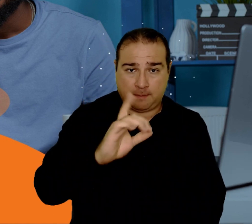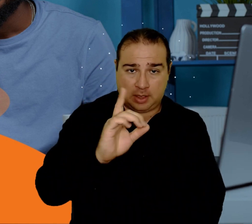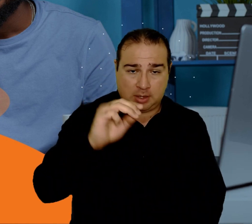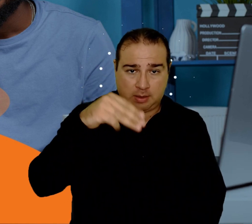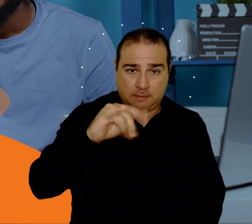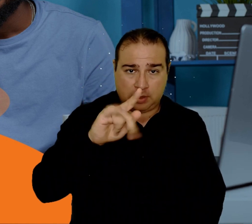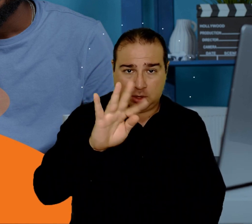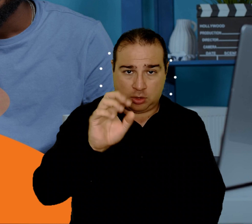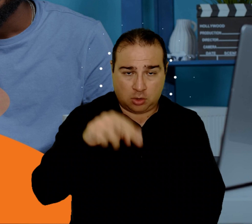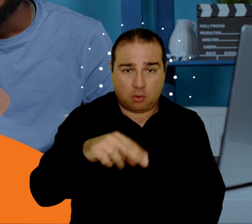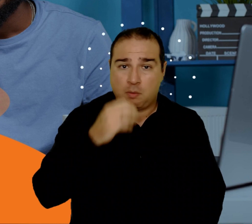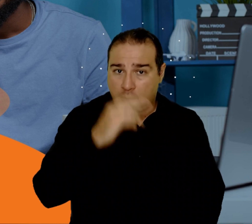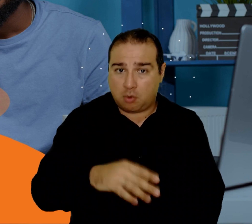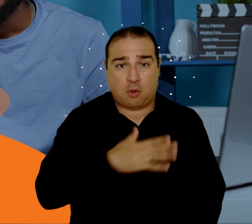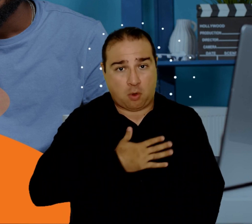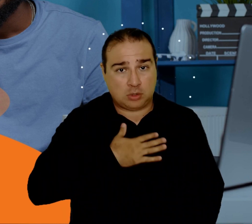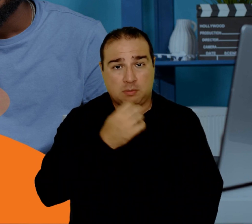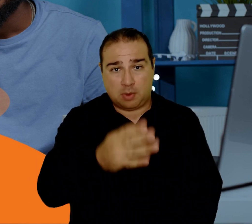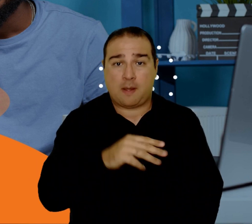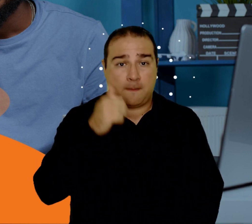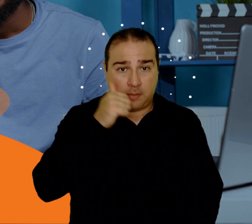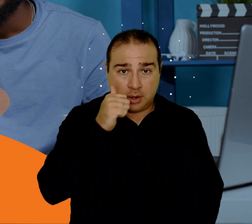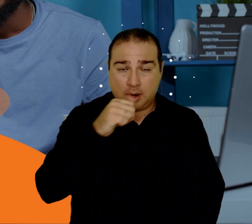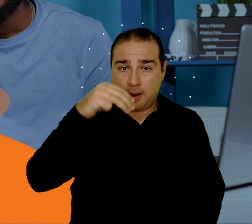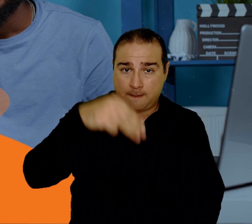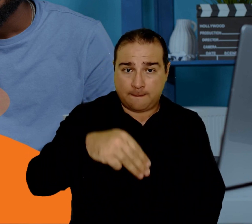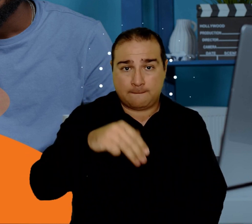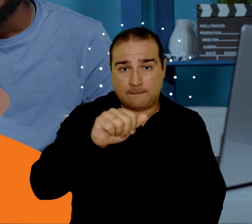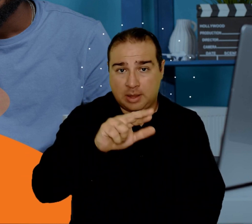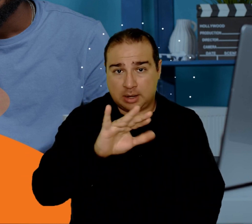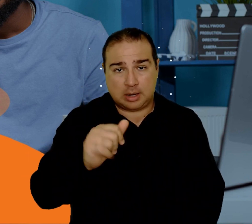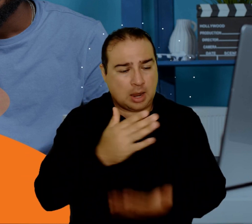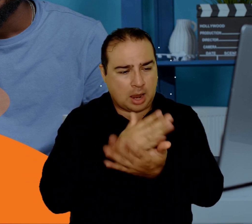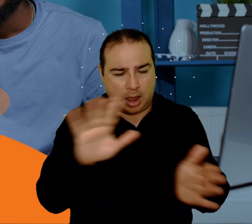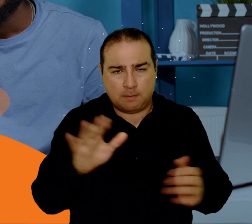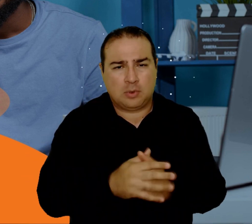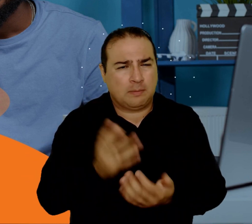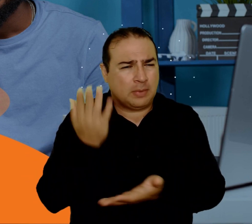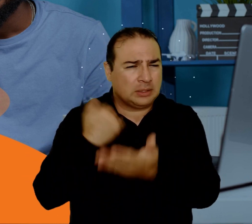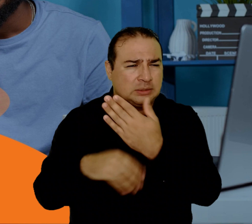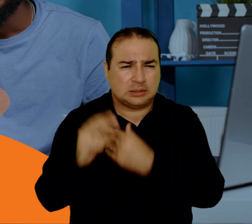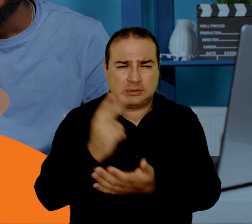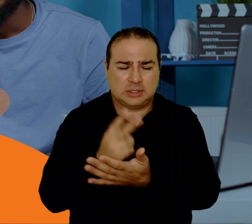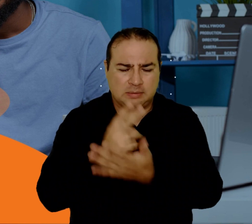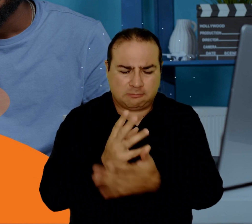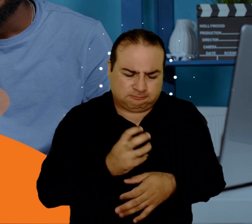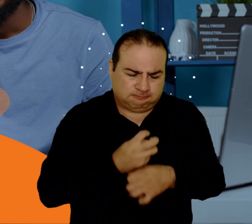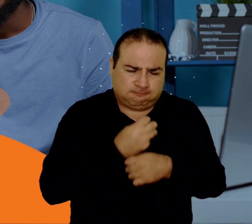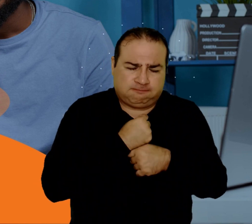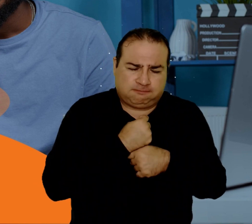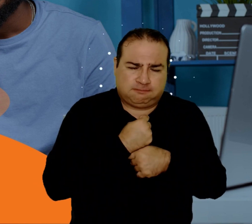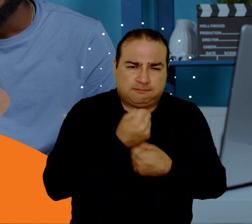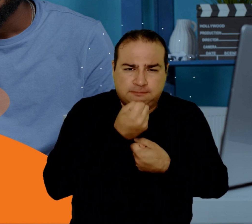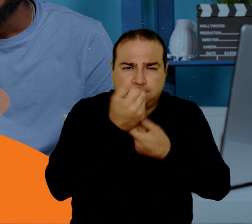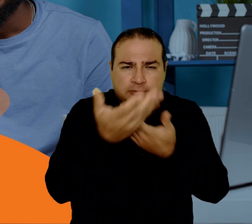uma atividade mais popular e concorrida, a Maria encerrou, pôs fim a um silêncio angustiante de